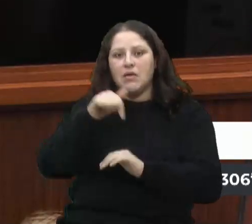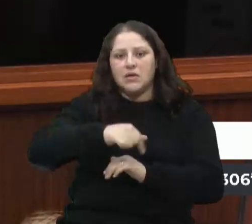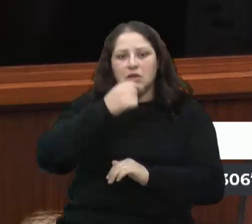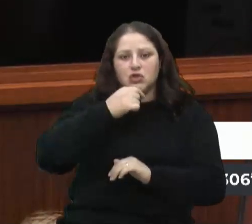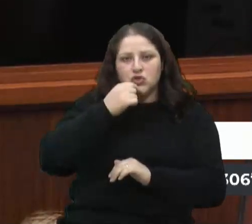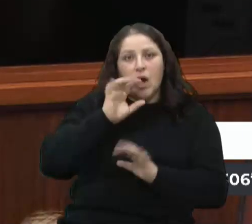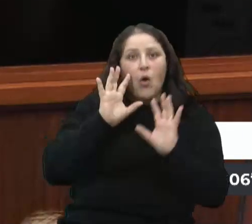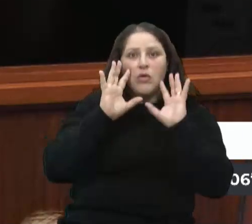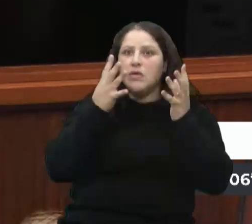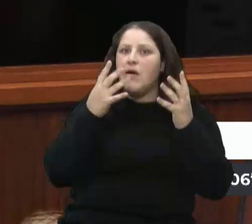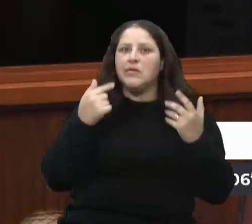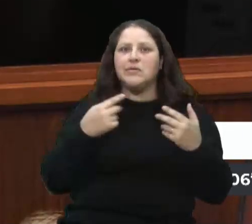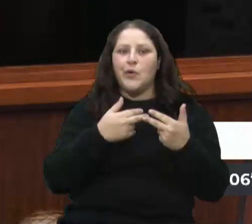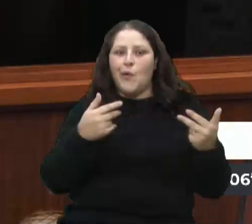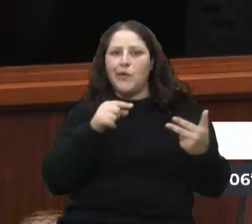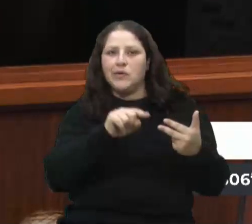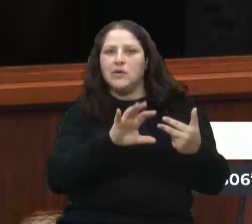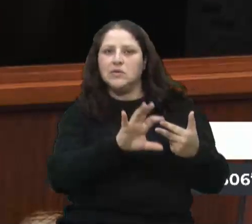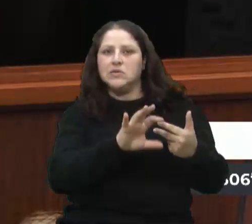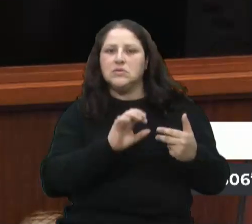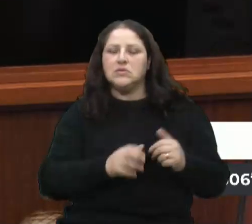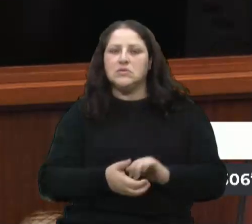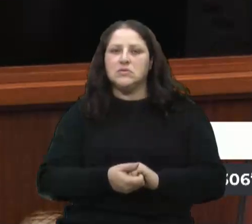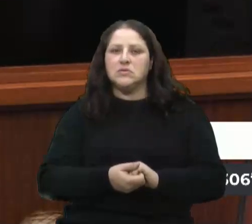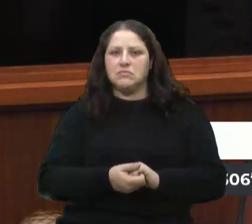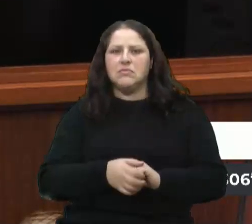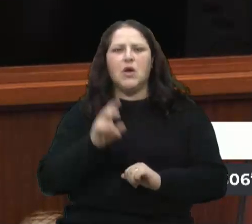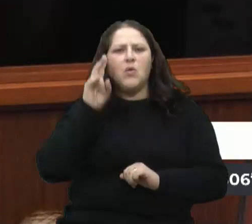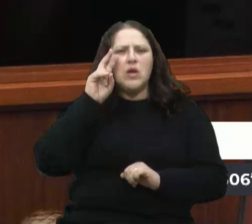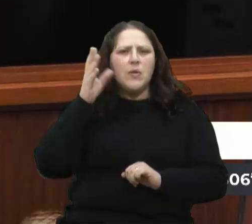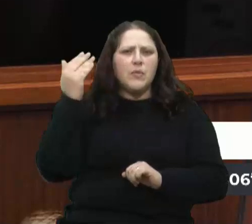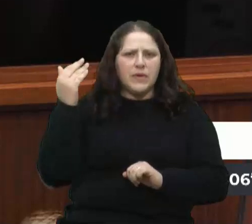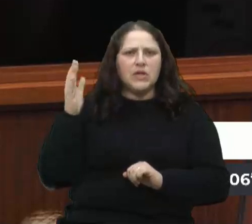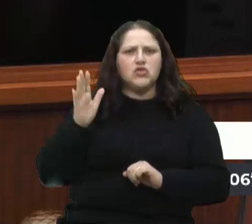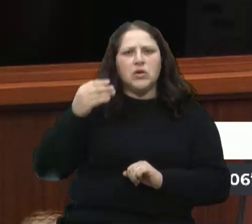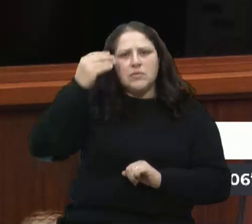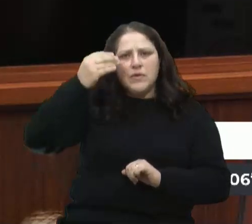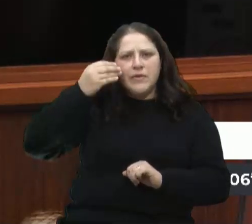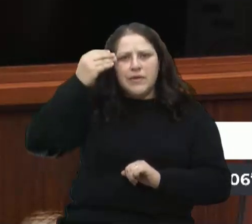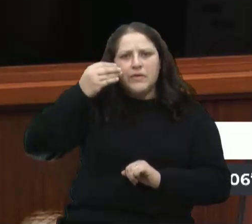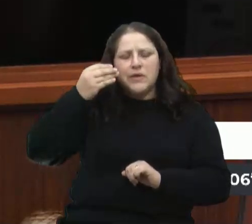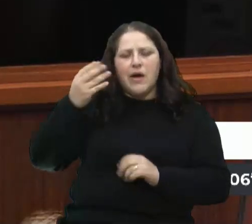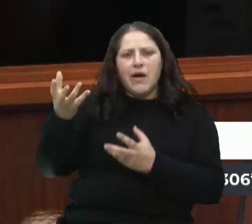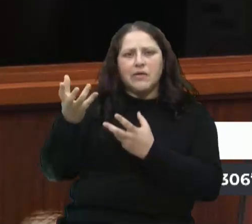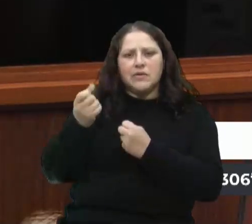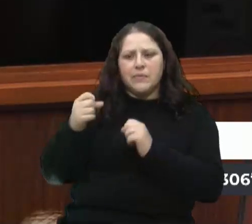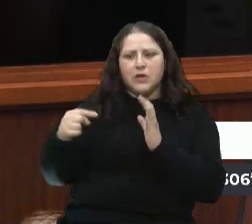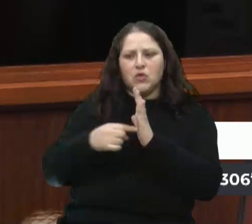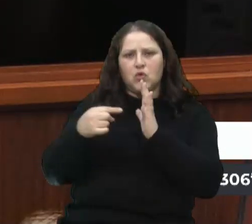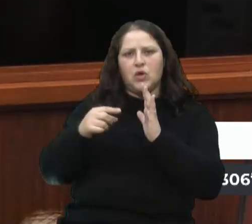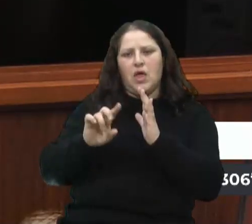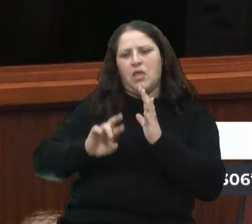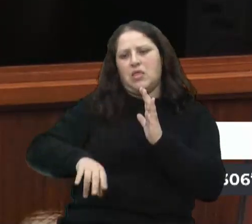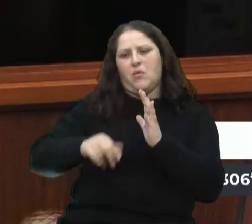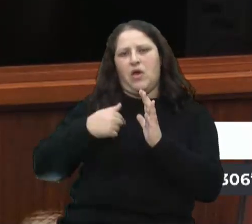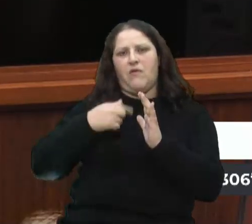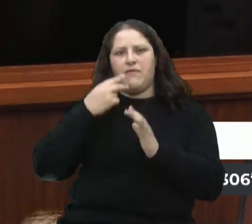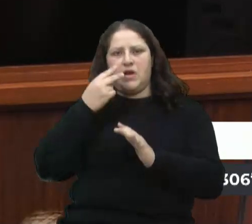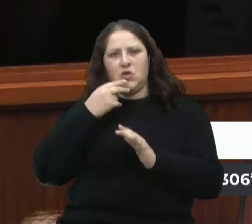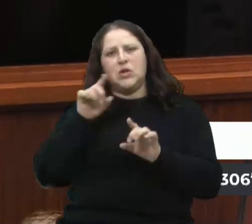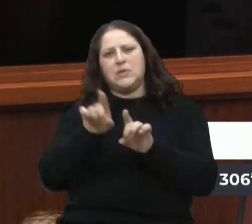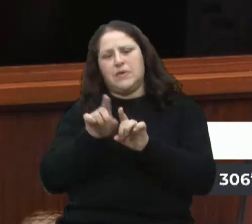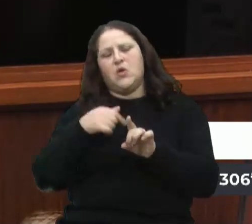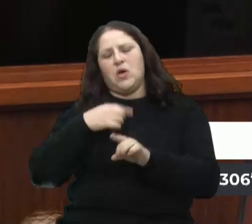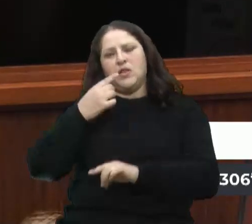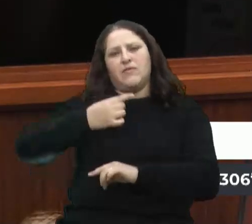outras situações que eu vivi e recebi denúncias, não como vereadora, mas até como